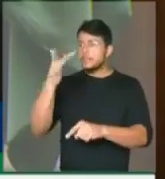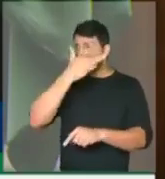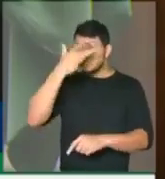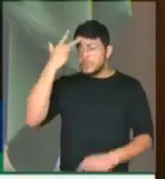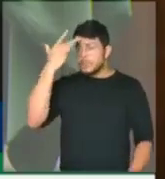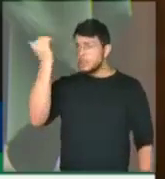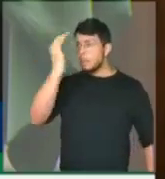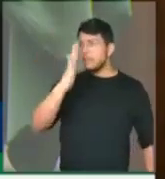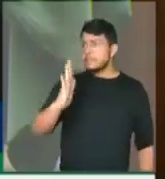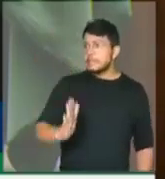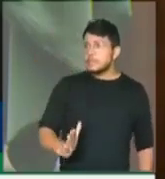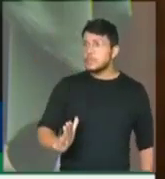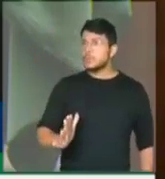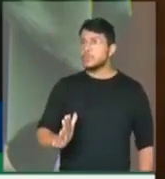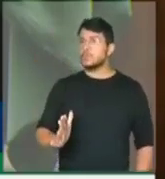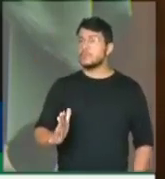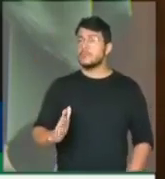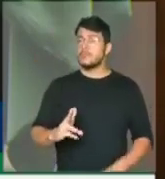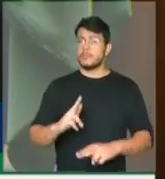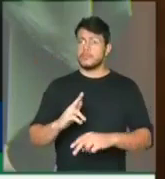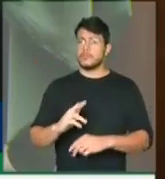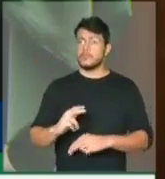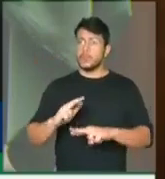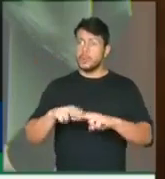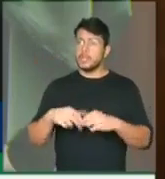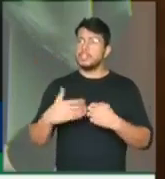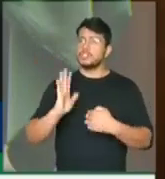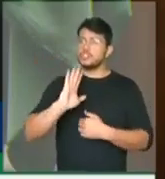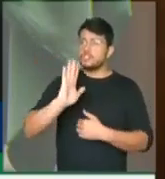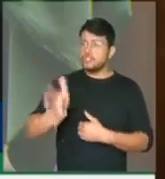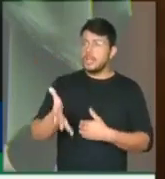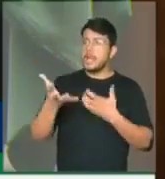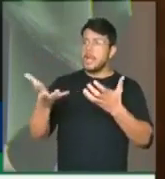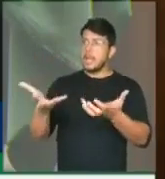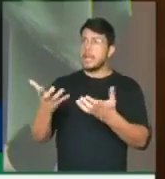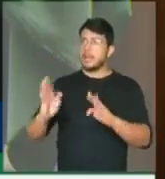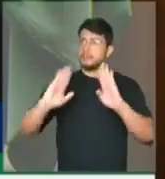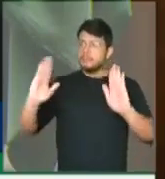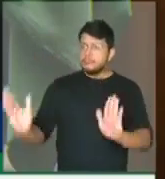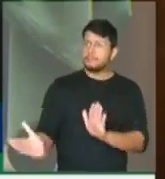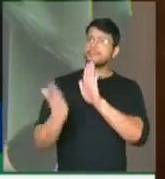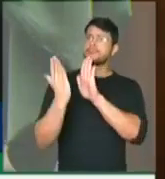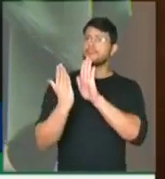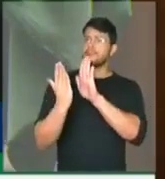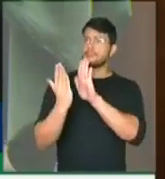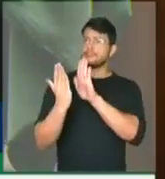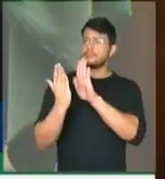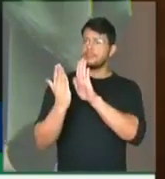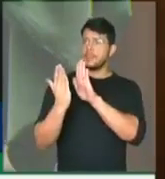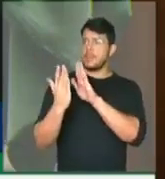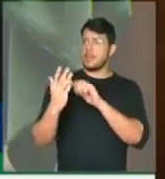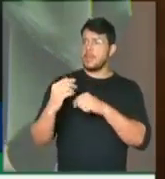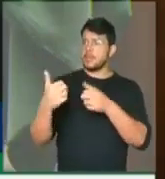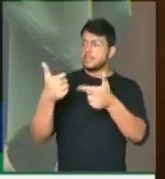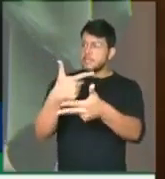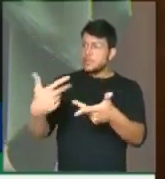e brasileiras que esperam uma confrontação frontal a